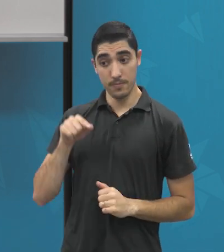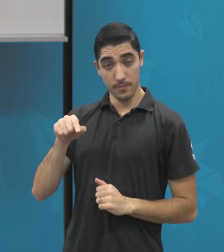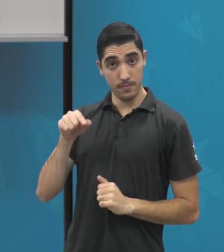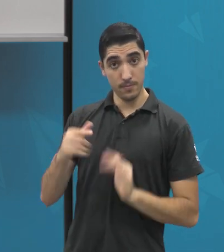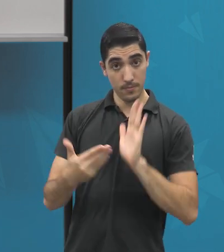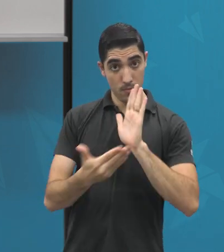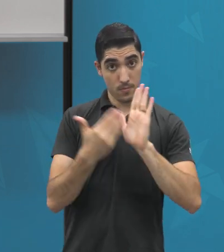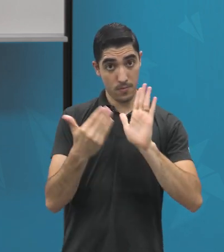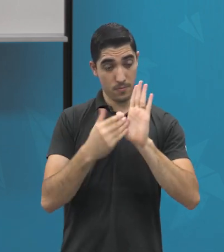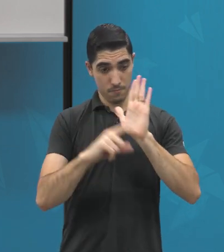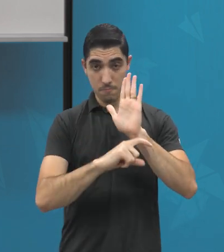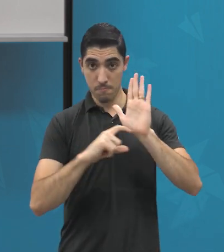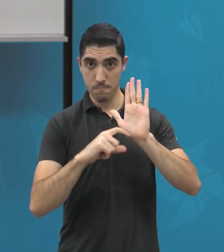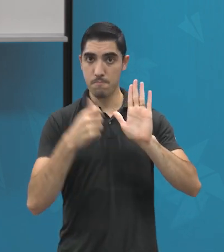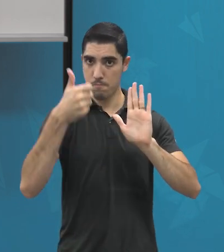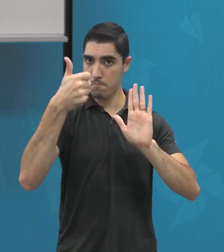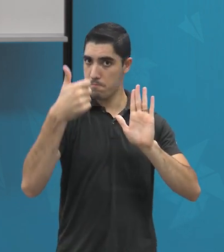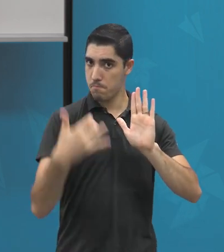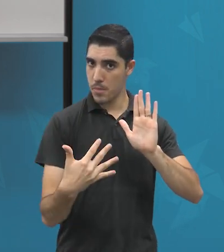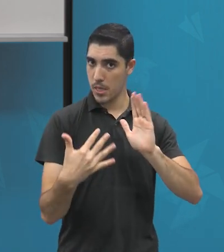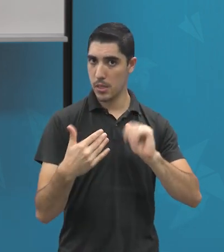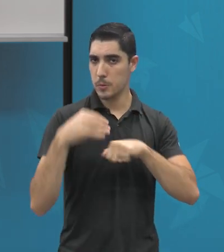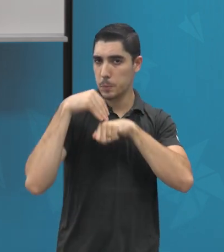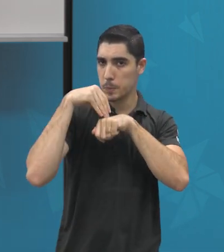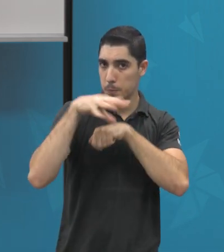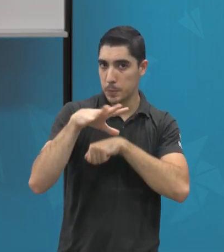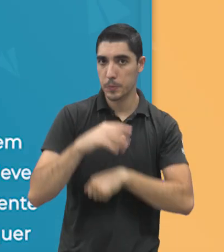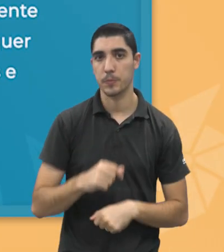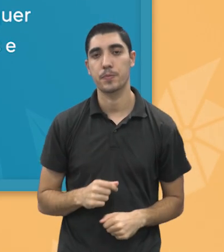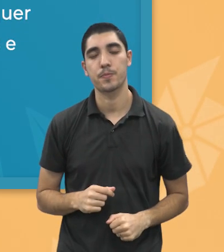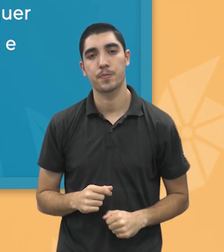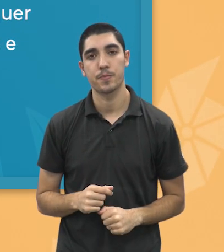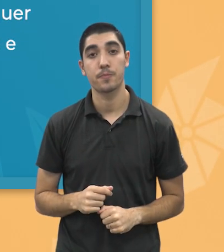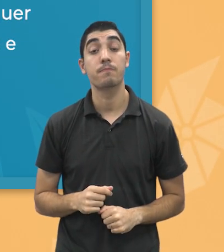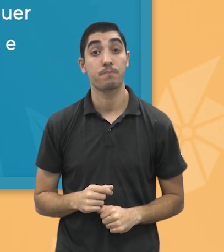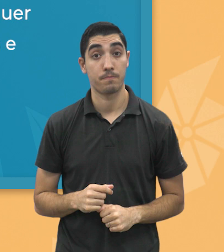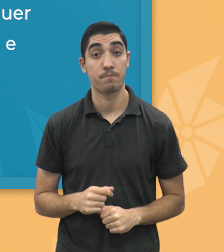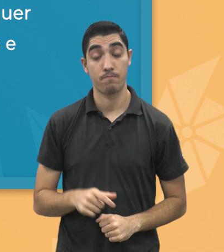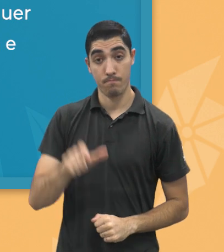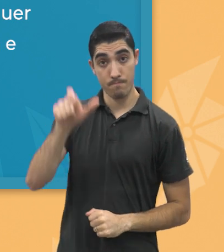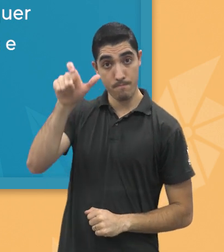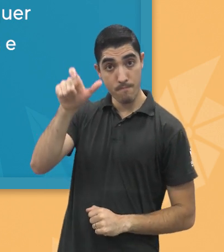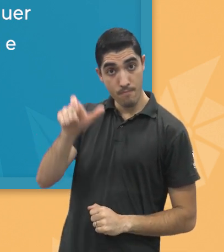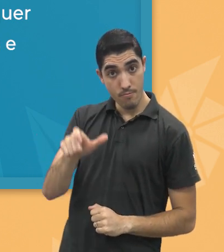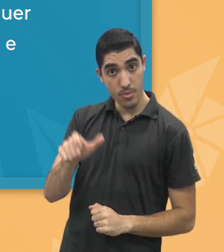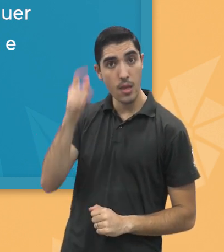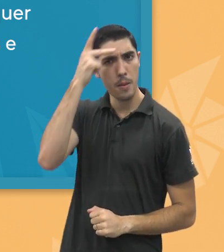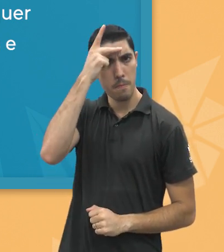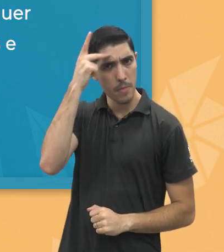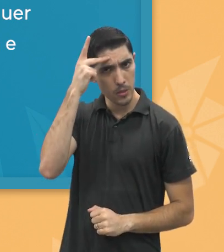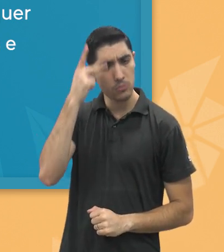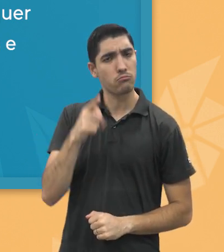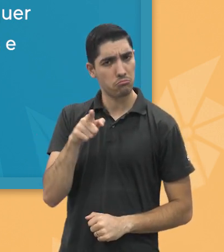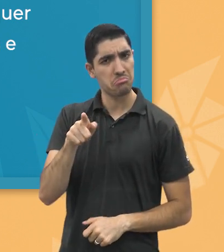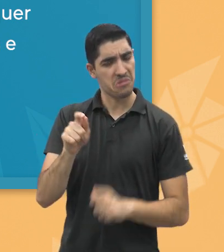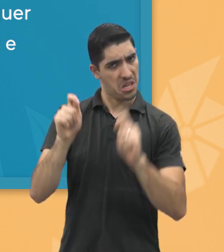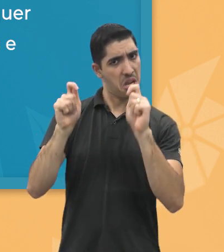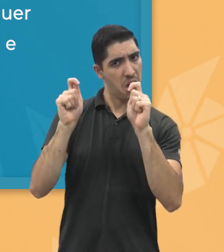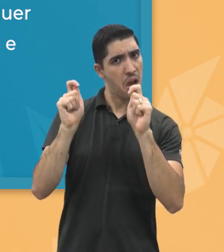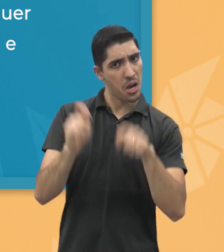nos convida a pensar na seguinte situação. O homem é capaz de